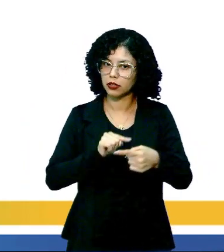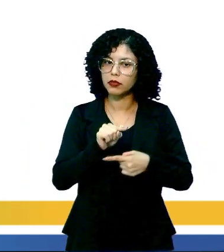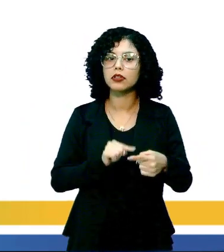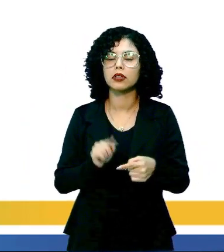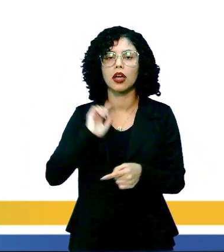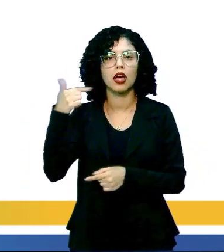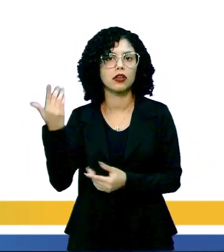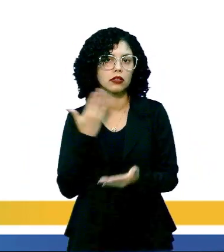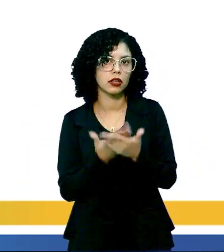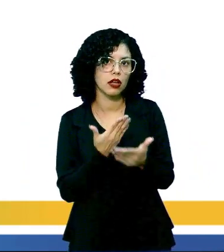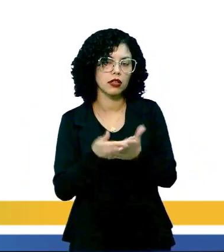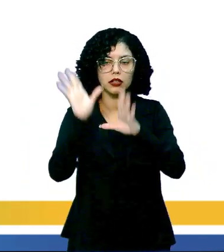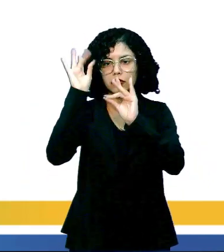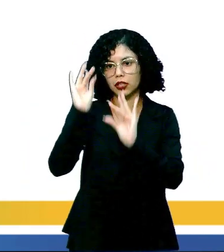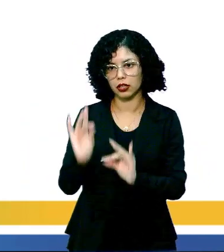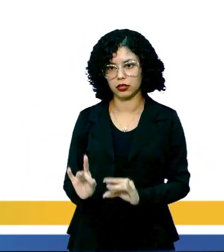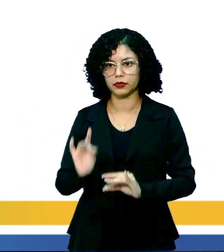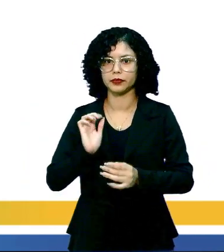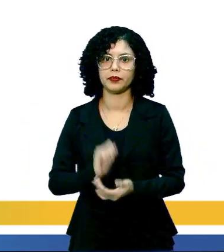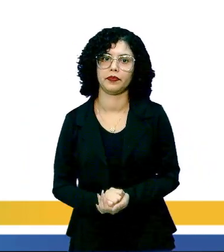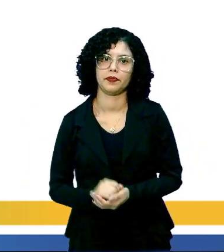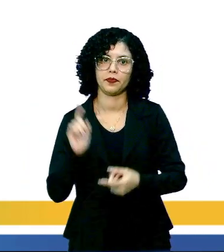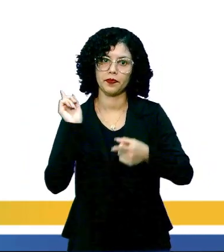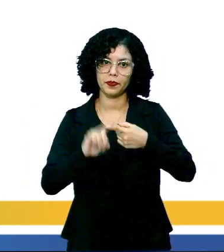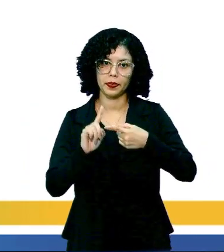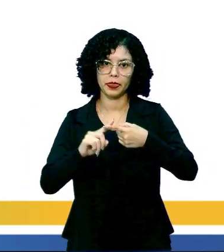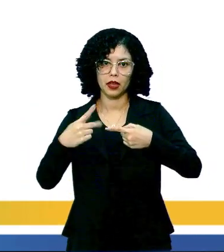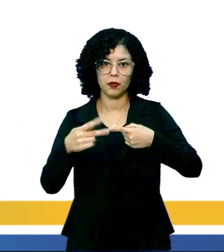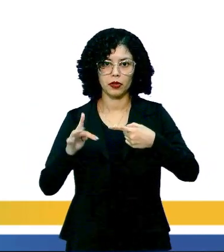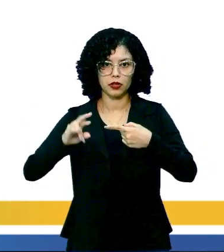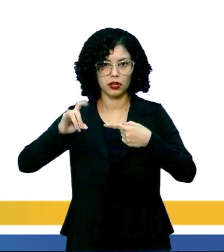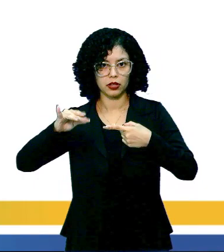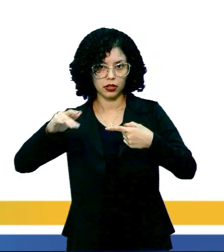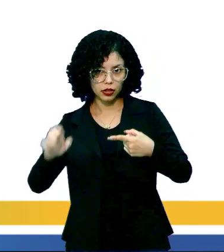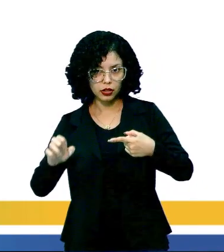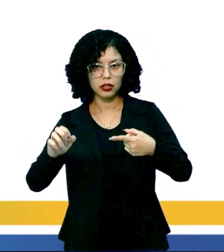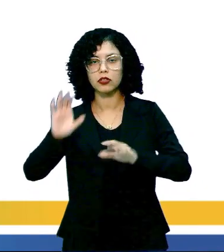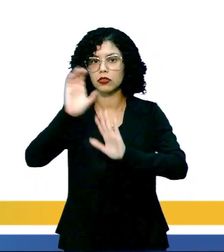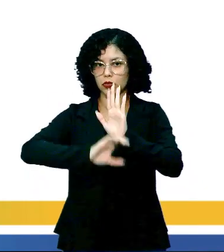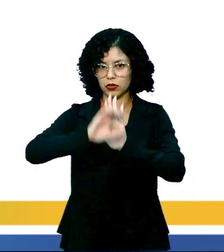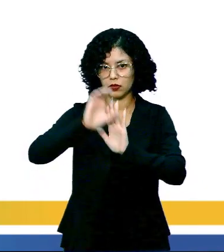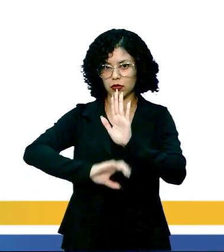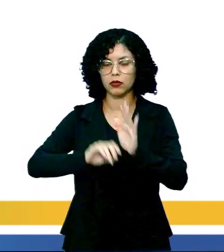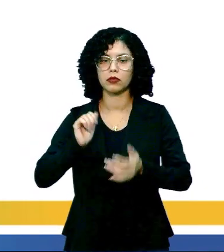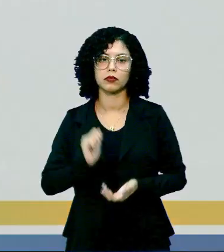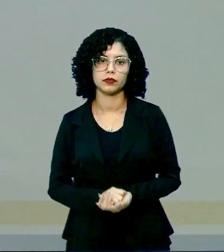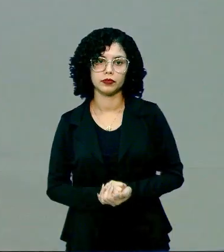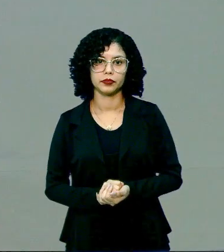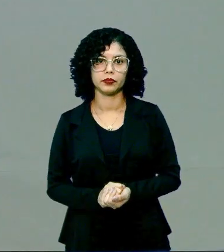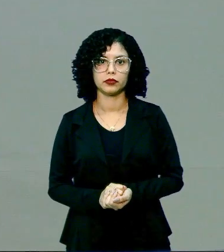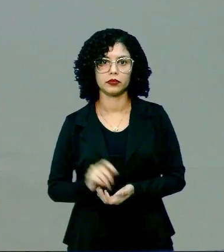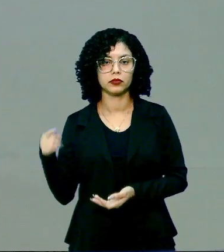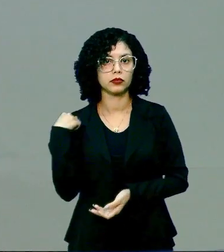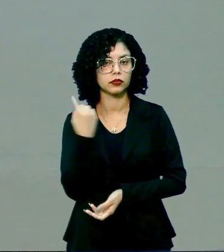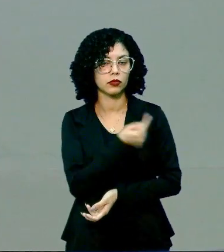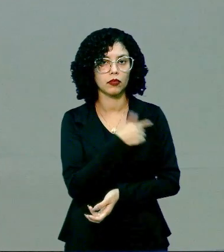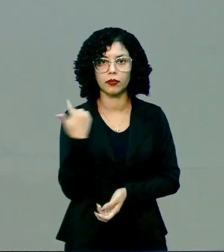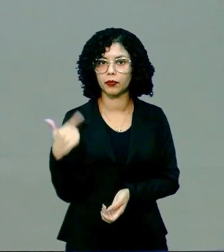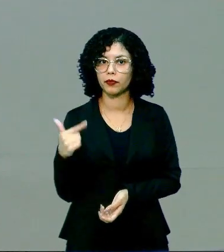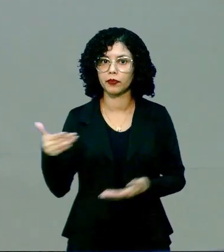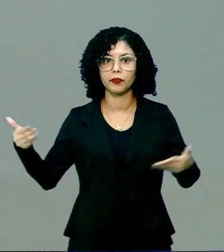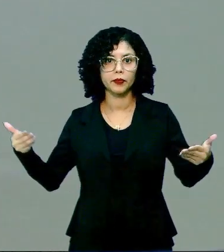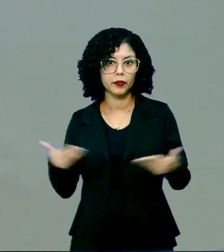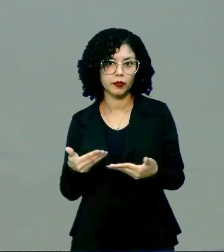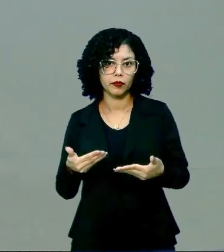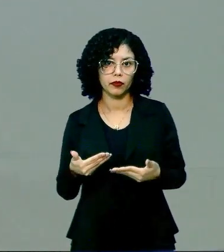a gente terá outras aulas bem detalhadas. Primeiro é a pluralidade de tendências e conteúdos, quer dizer, nós não